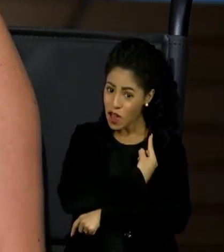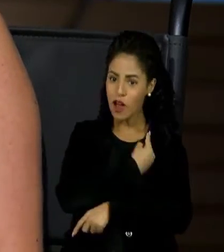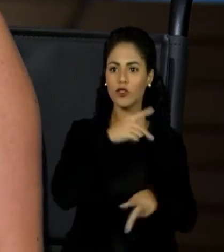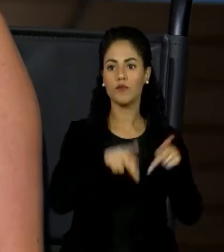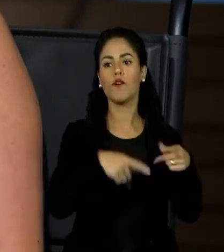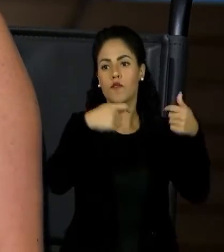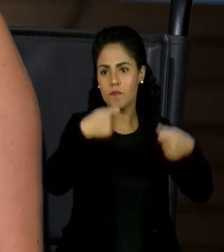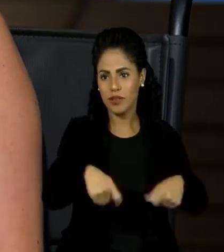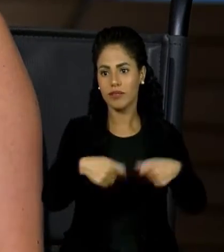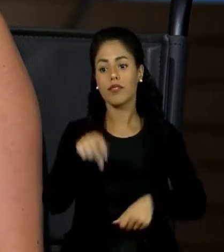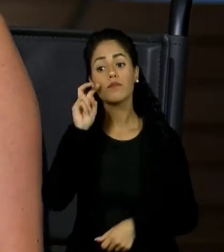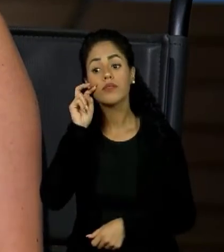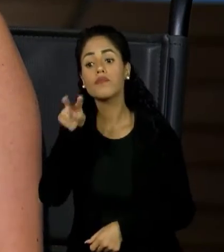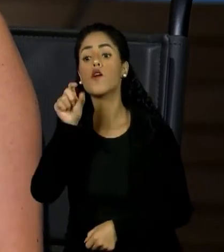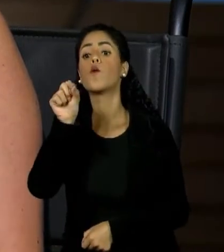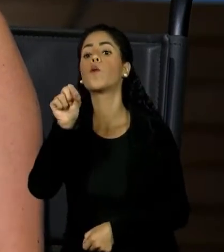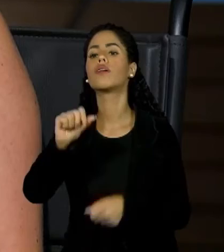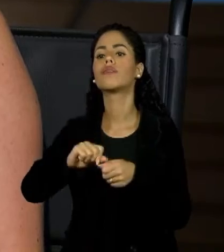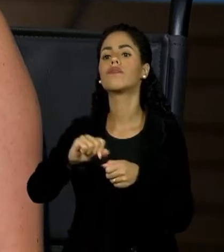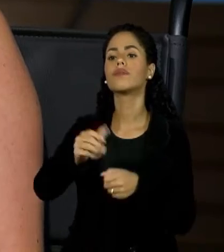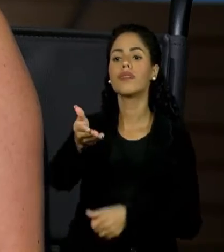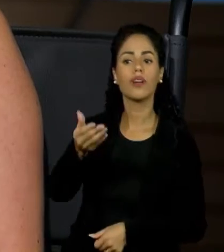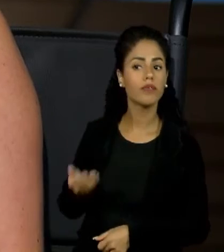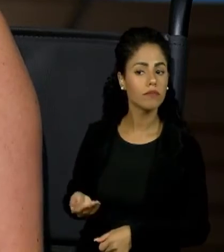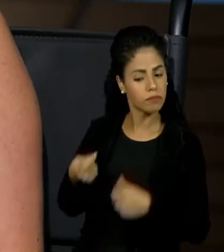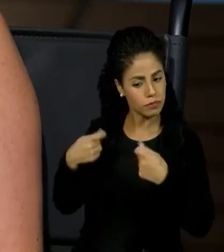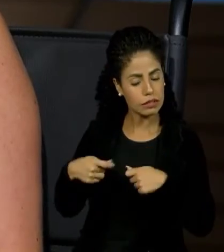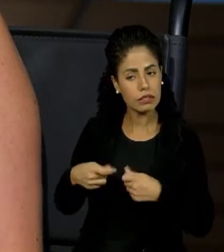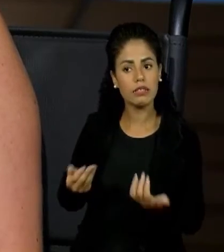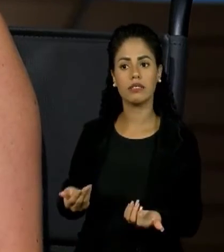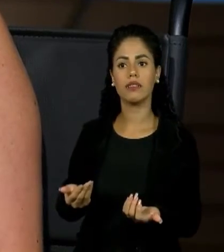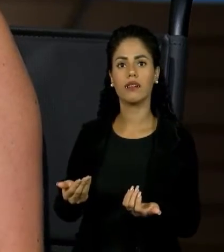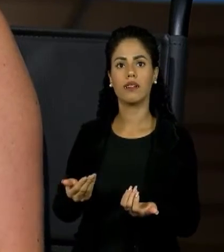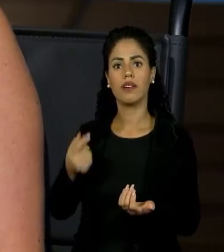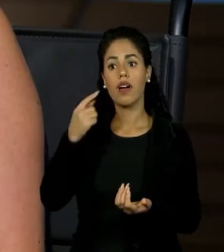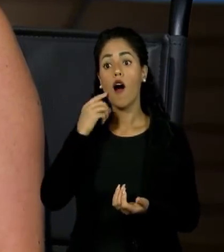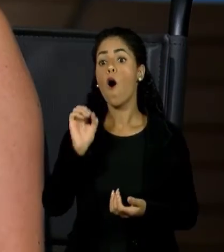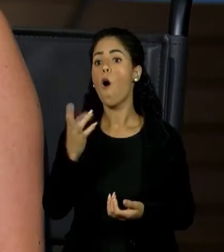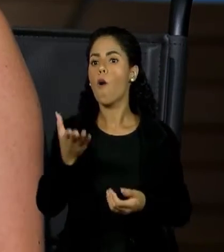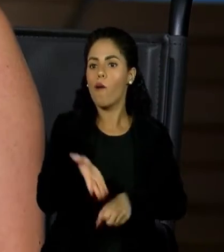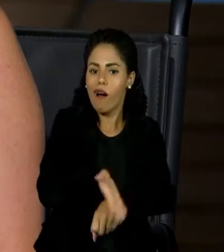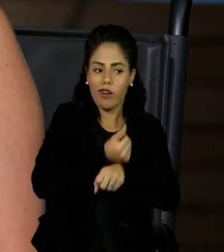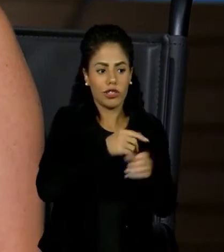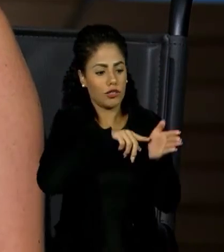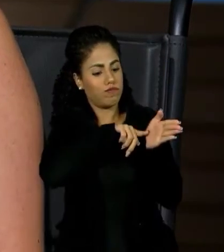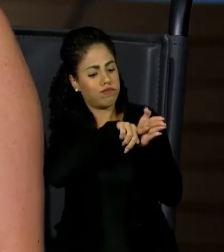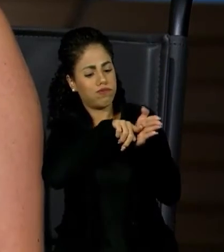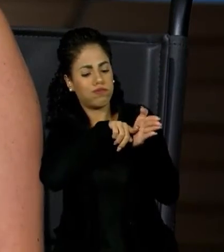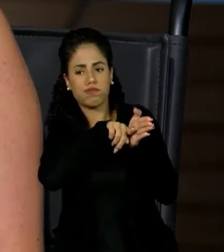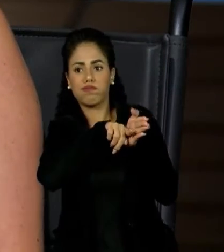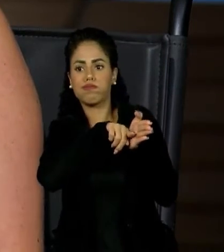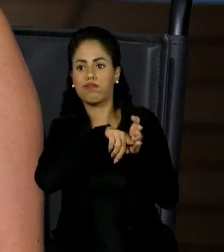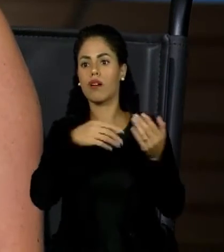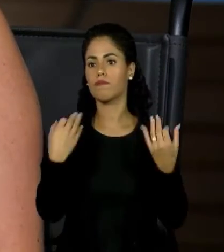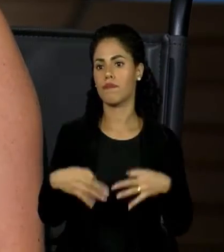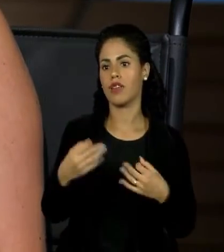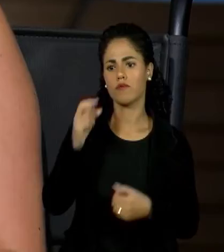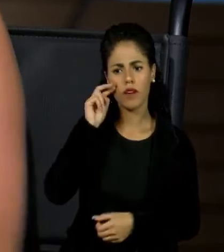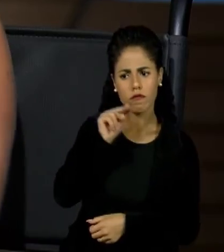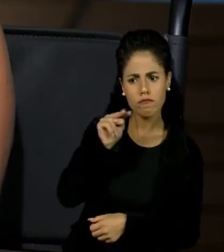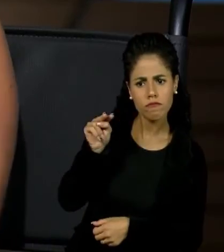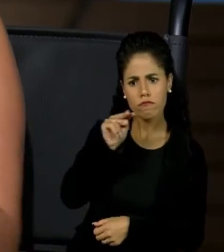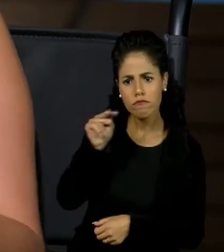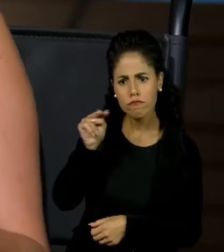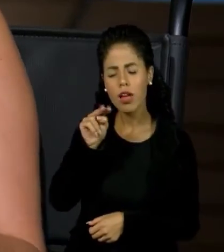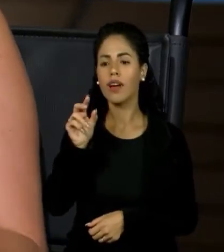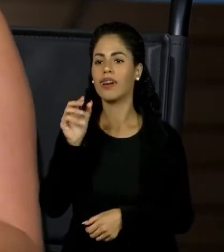isso. Nós deixamos ele lá e a gente não quer nem saber, nem procura pesquisar o que de fato esse representante está fazendo, para